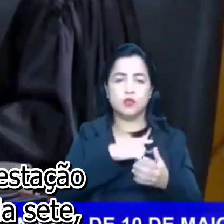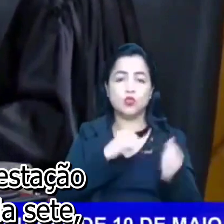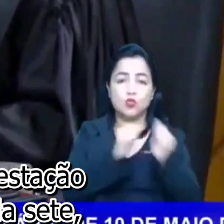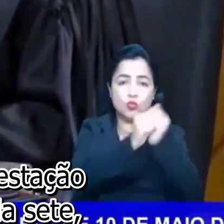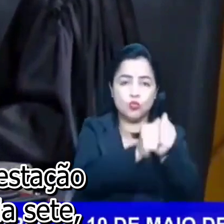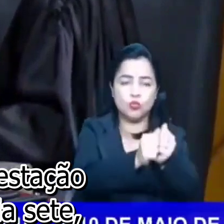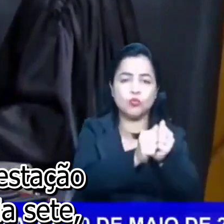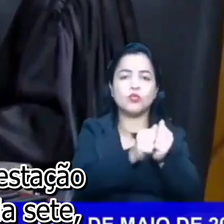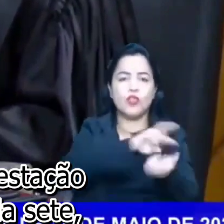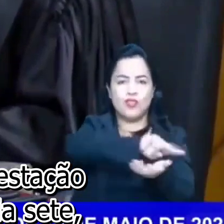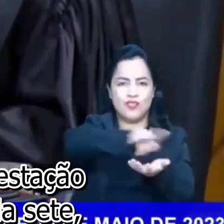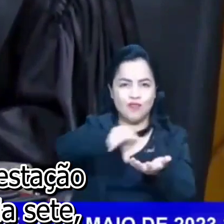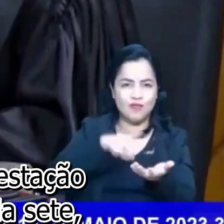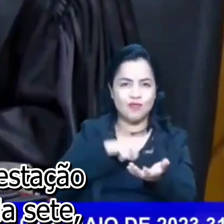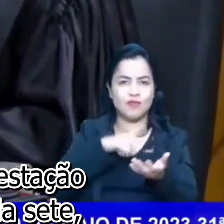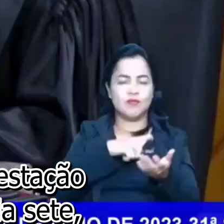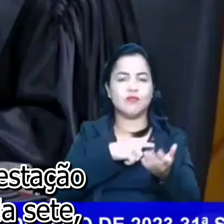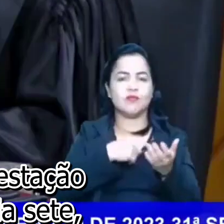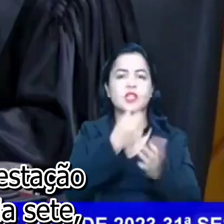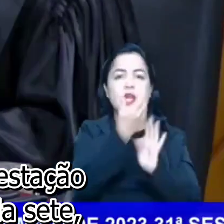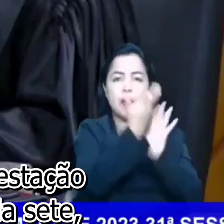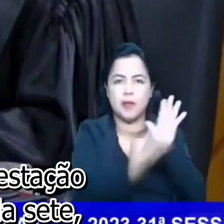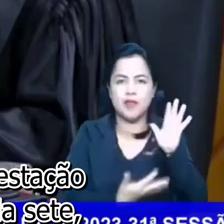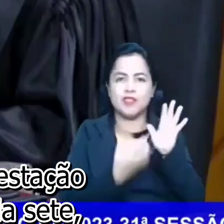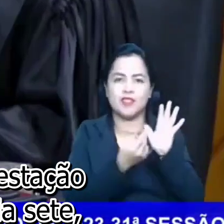bloco da prestação de contas eleitoral